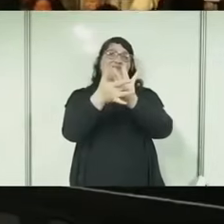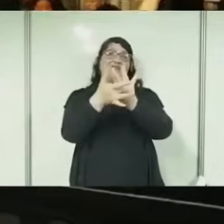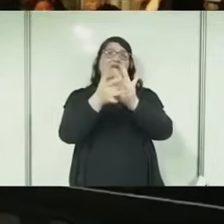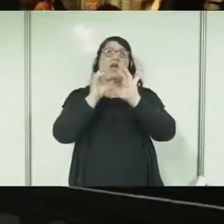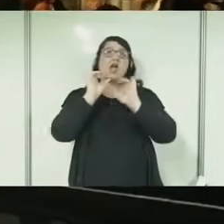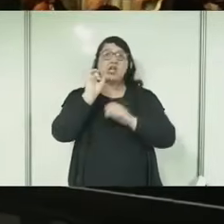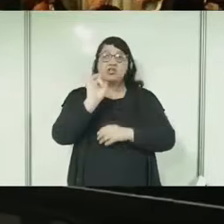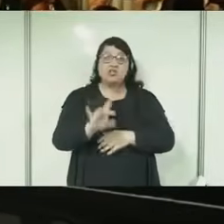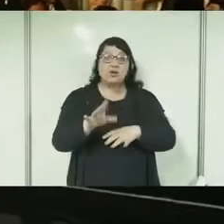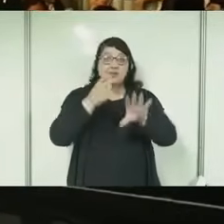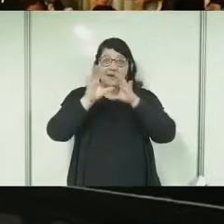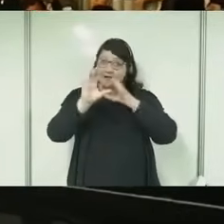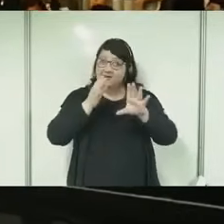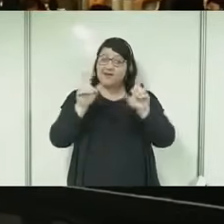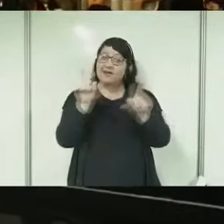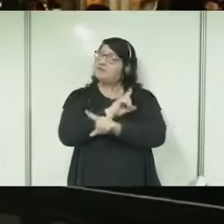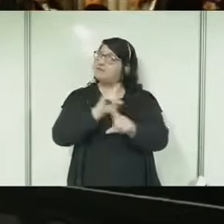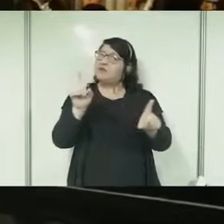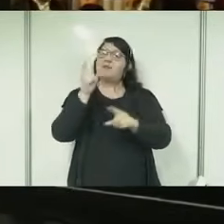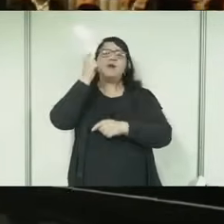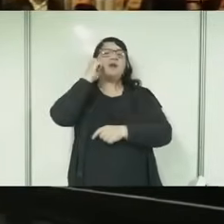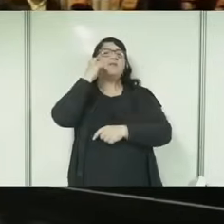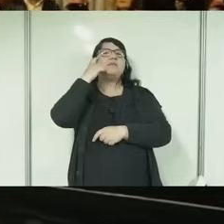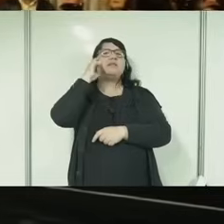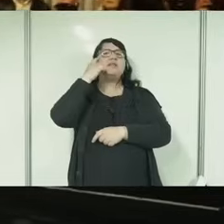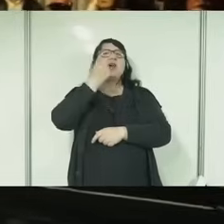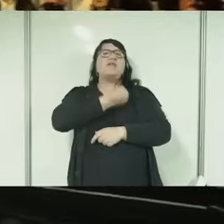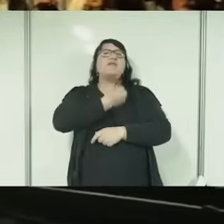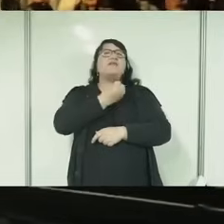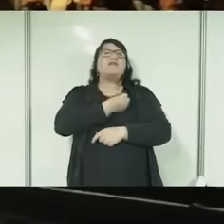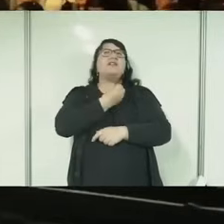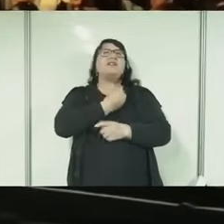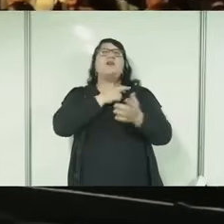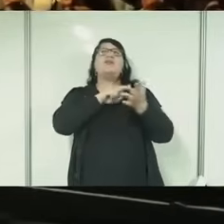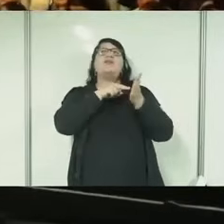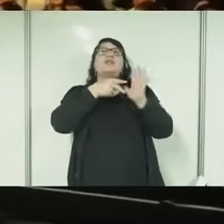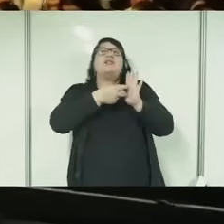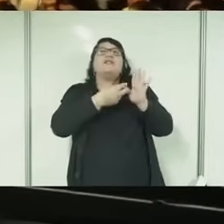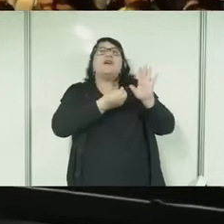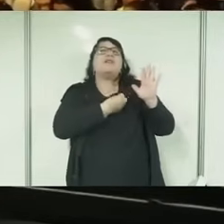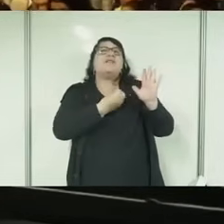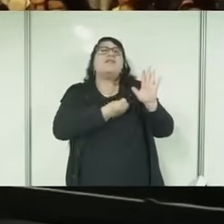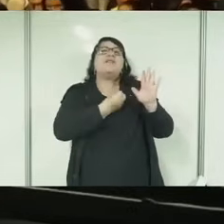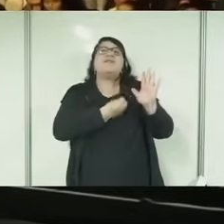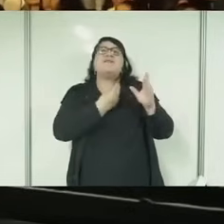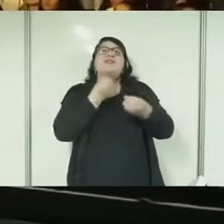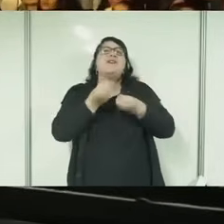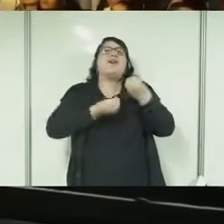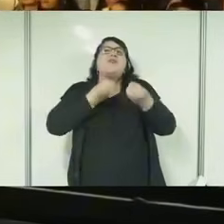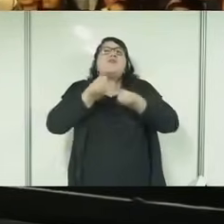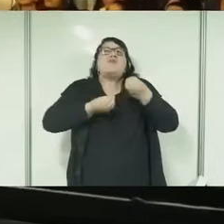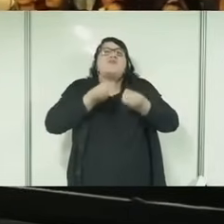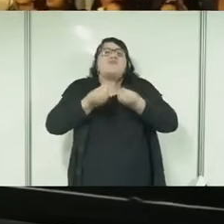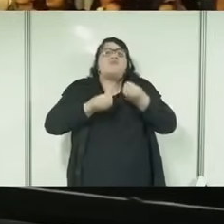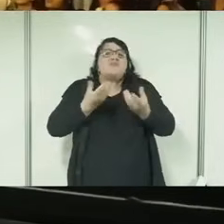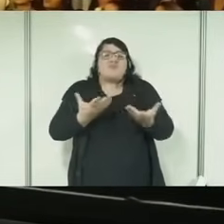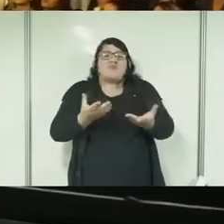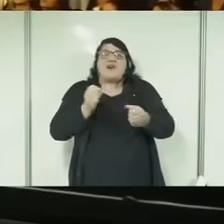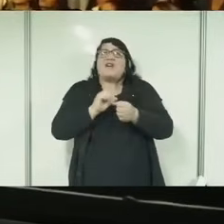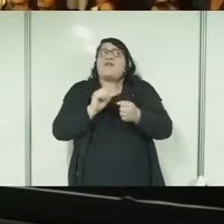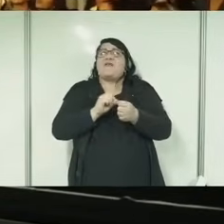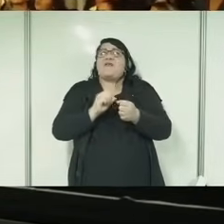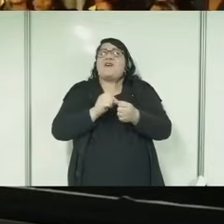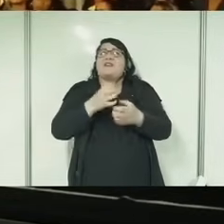a existência, pensar o sentido da vida. Como é que eu faço para que a minha vida de fato seja feliz?